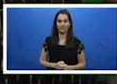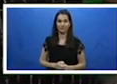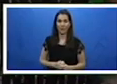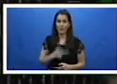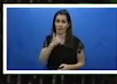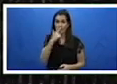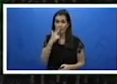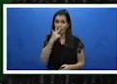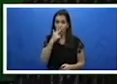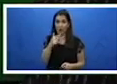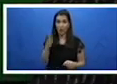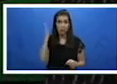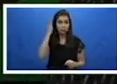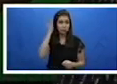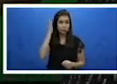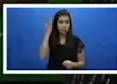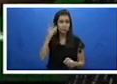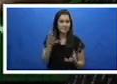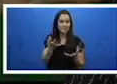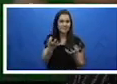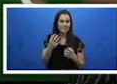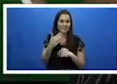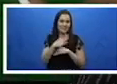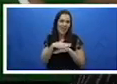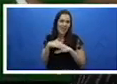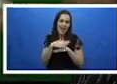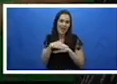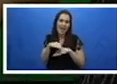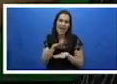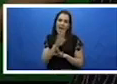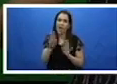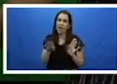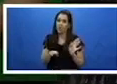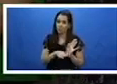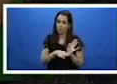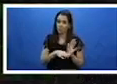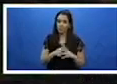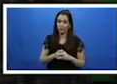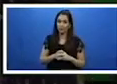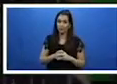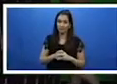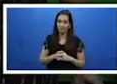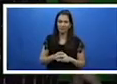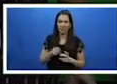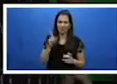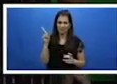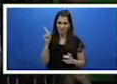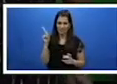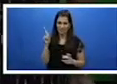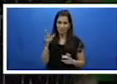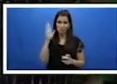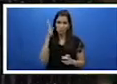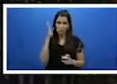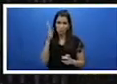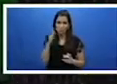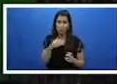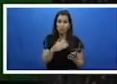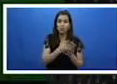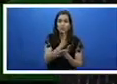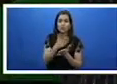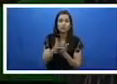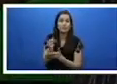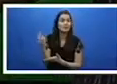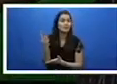Parece que o burro quis agradar a todos. Então, dividiu tudo em